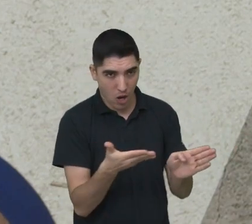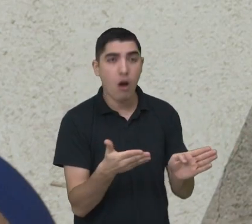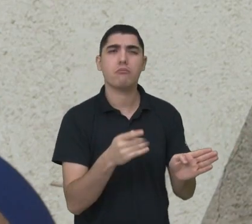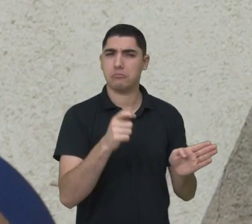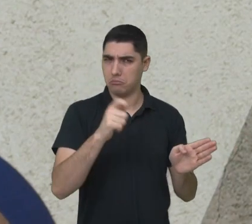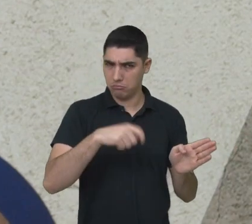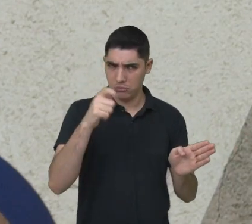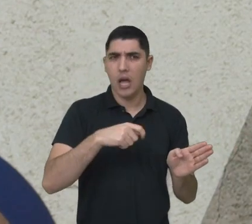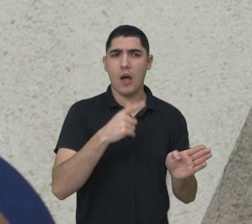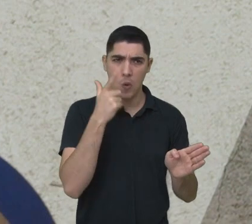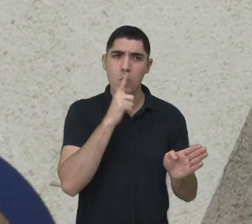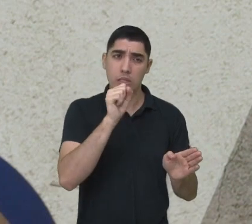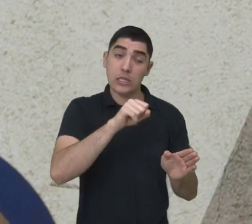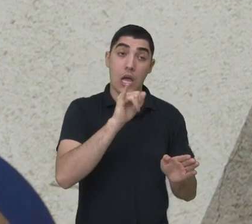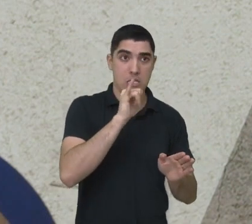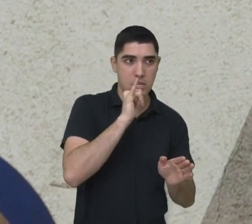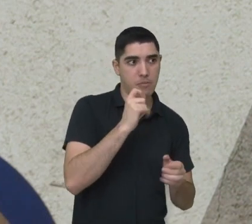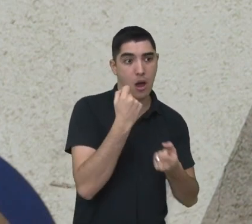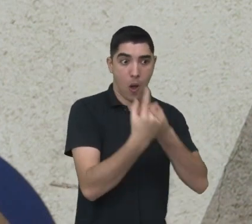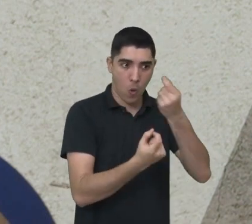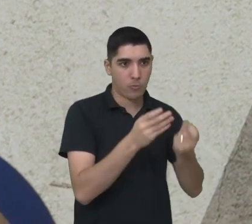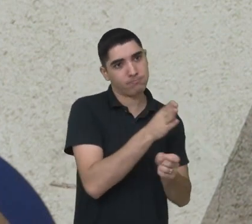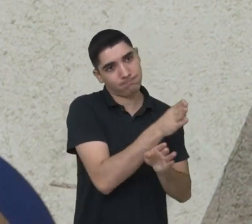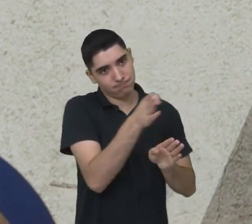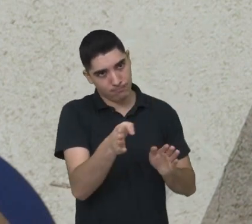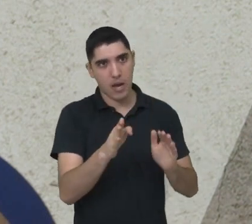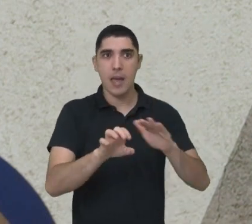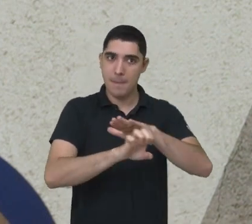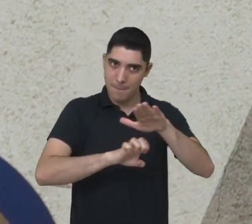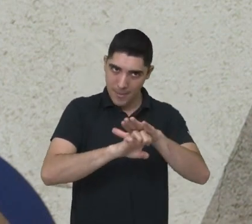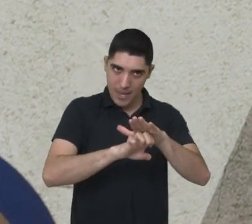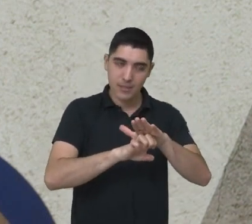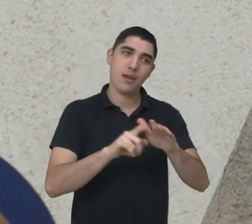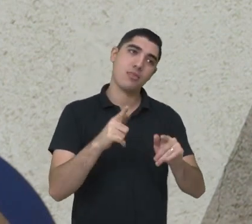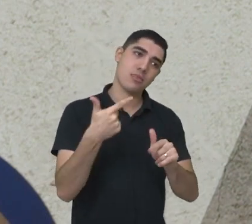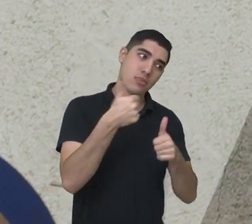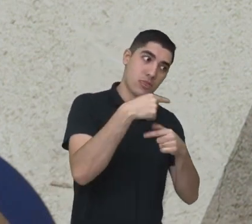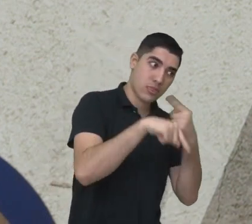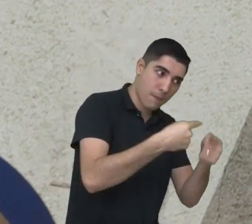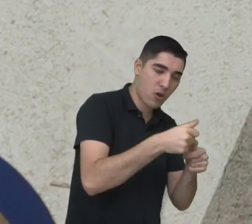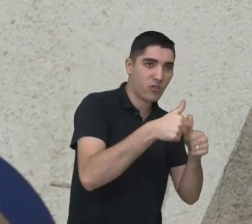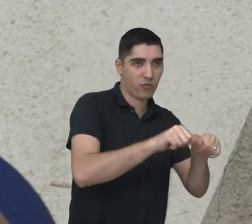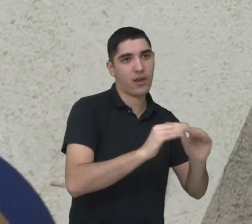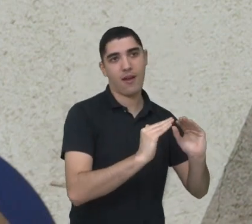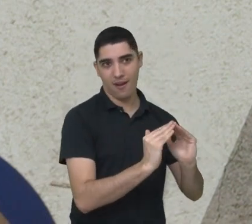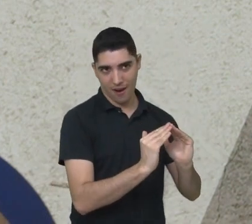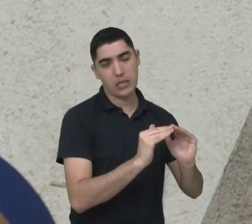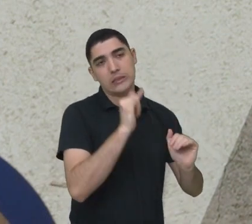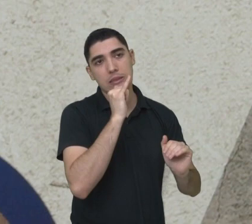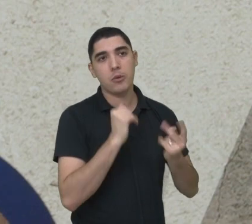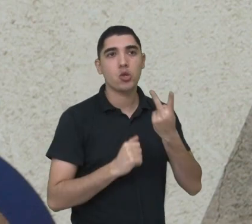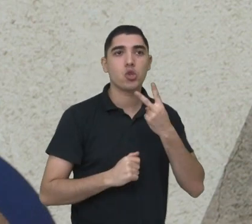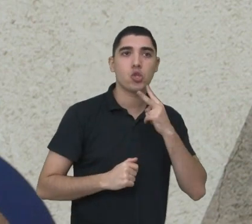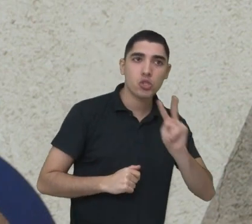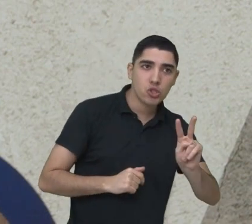modelo híbrido, né, ele consegue ficar dentro do modelo híbrido, 2 dias, né, em home e 3 dias